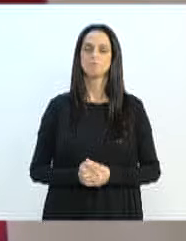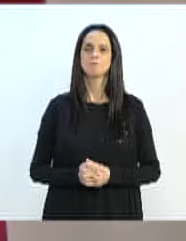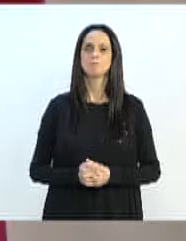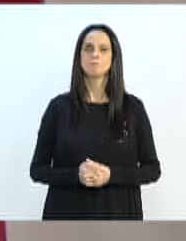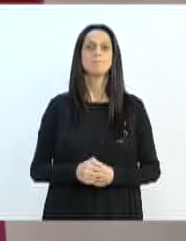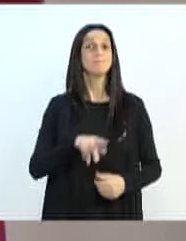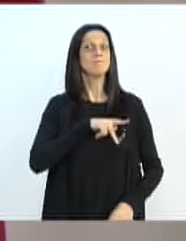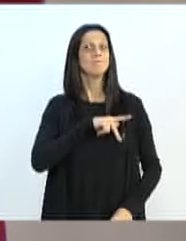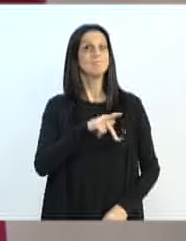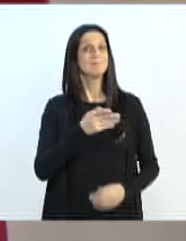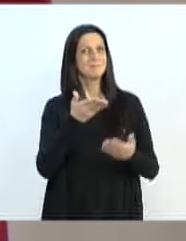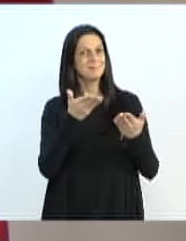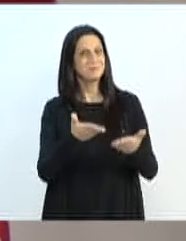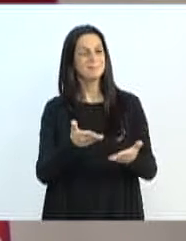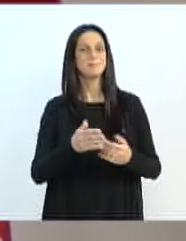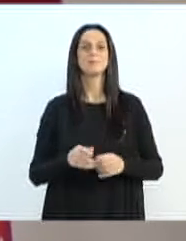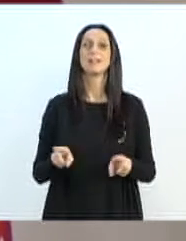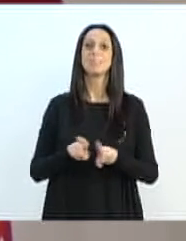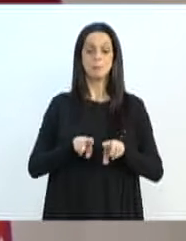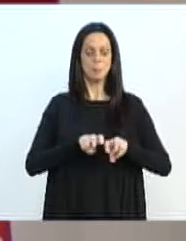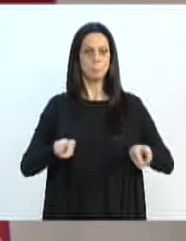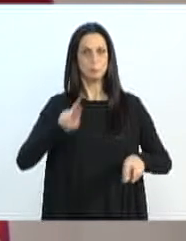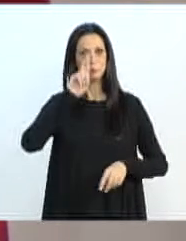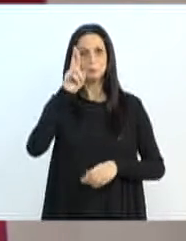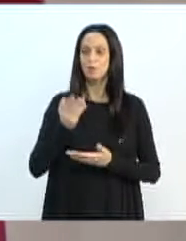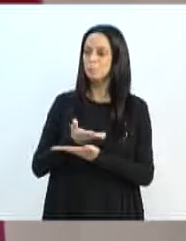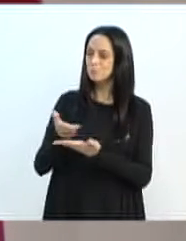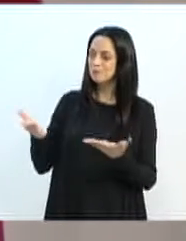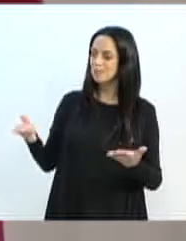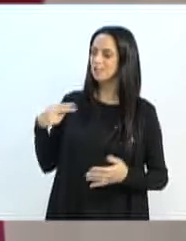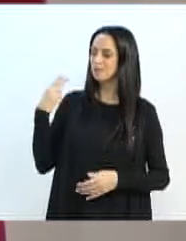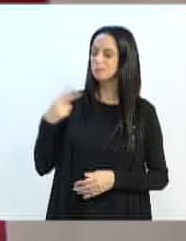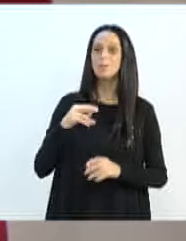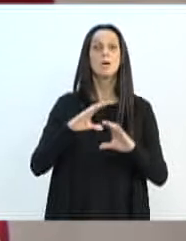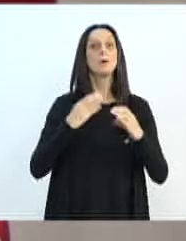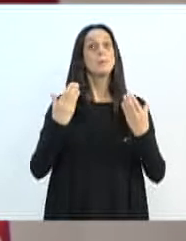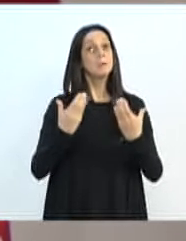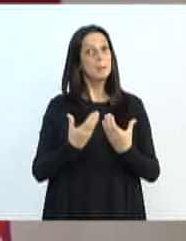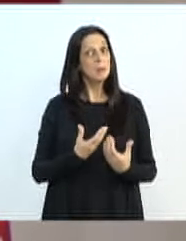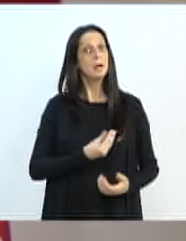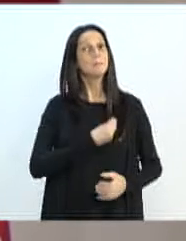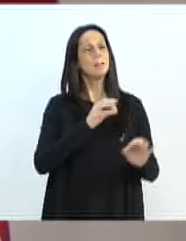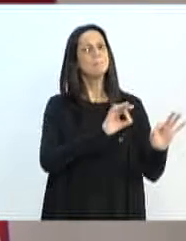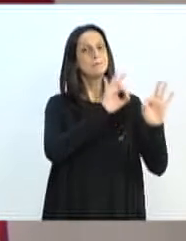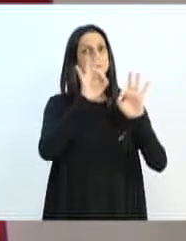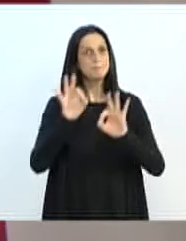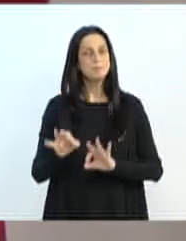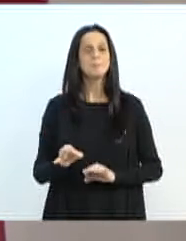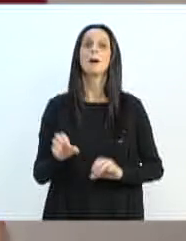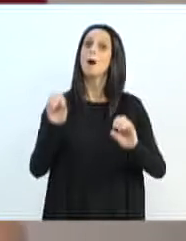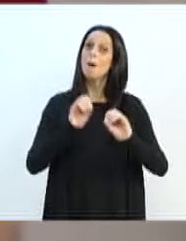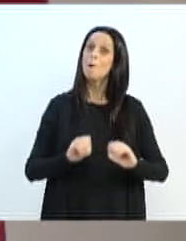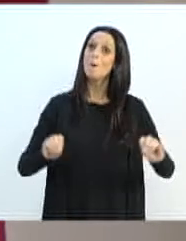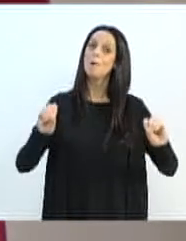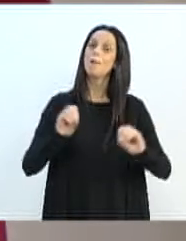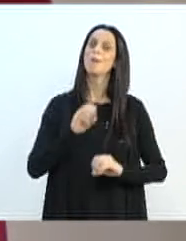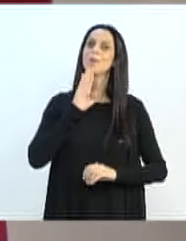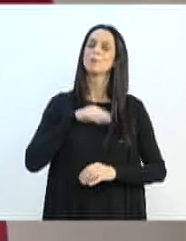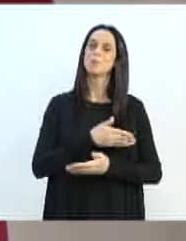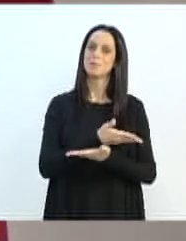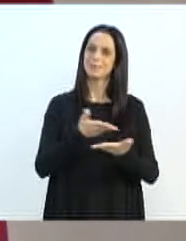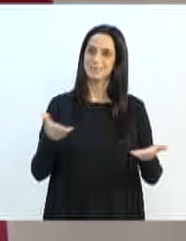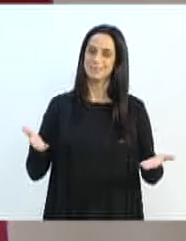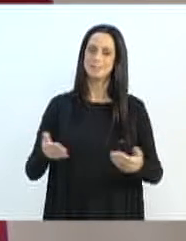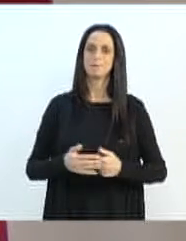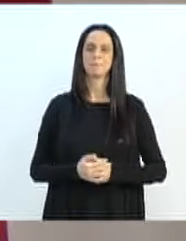Excelentíssima presidente, componentes da mesa, colegas vereadores e comunidade que nos acompanha, uma ótima tarde. Hoje